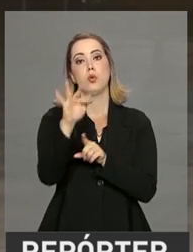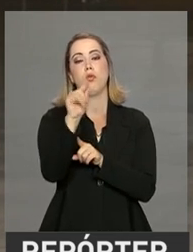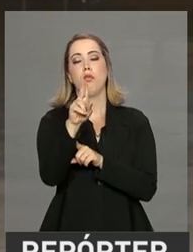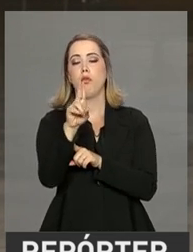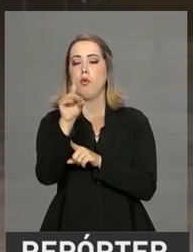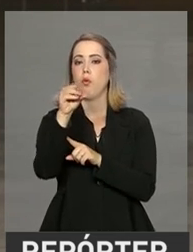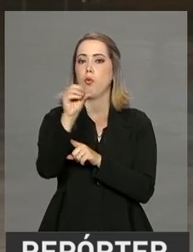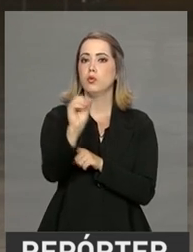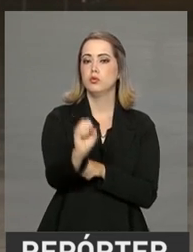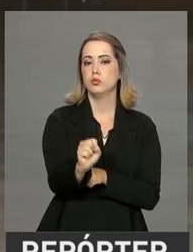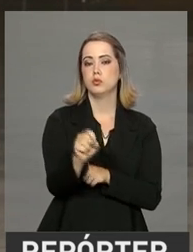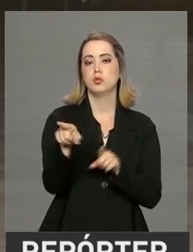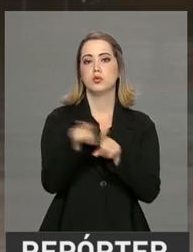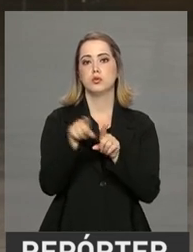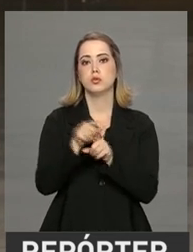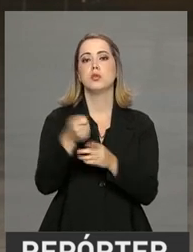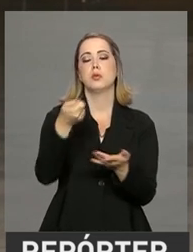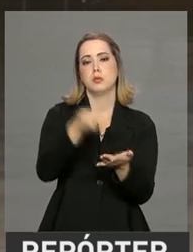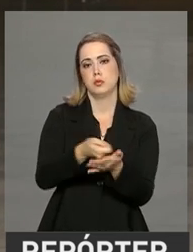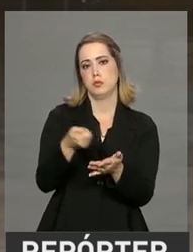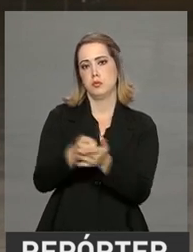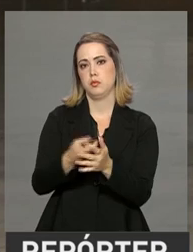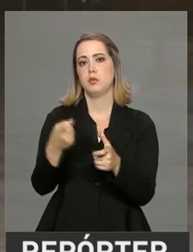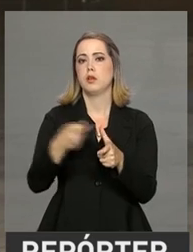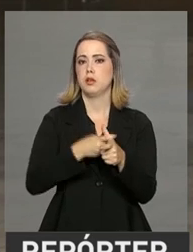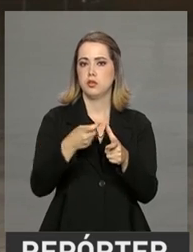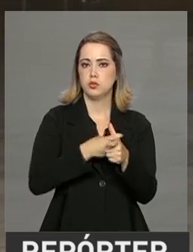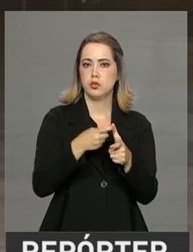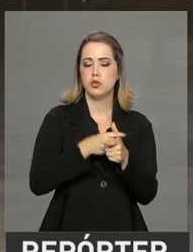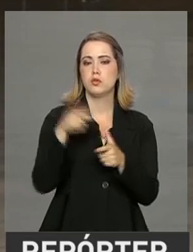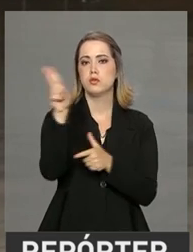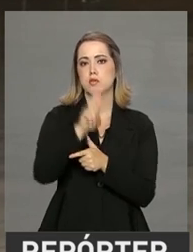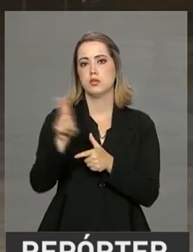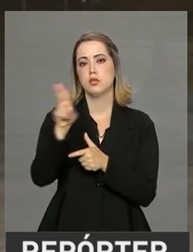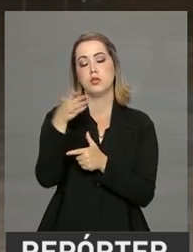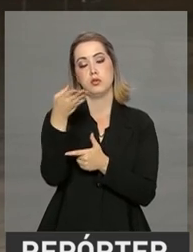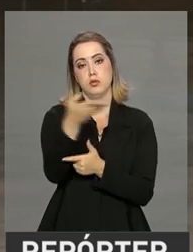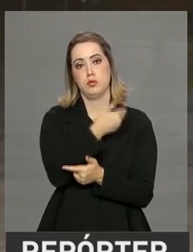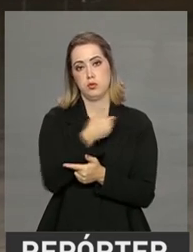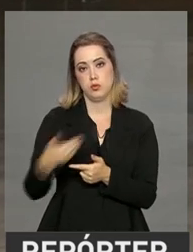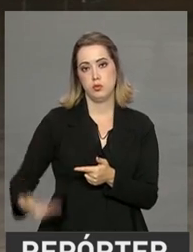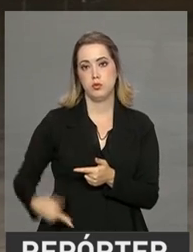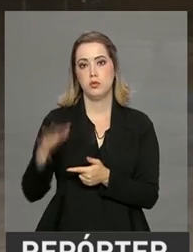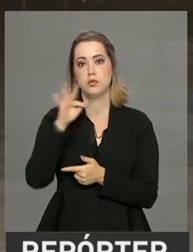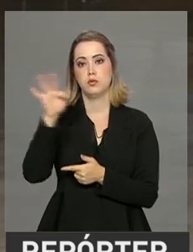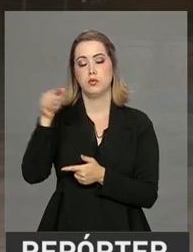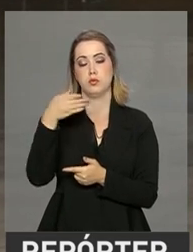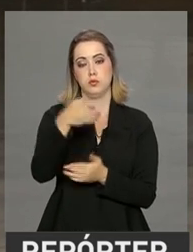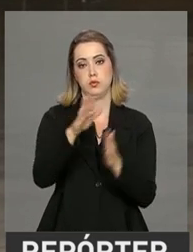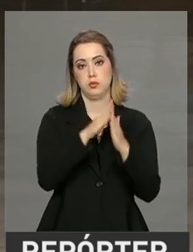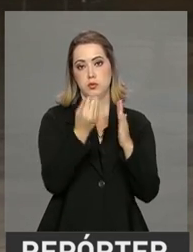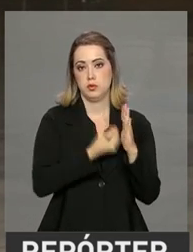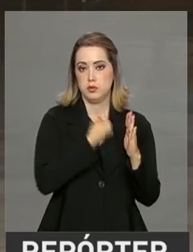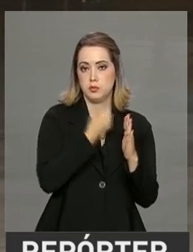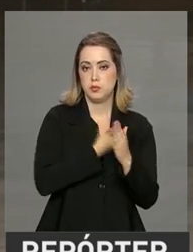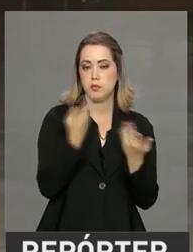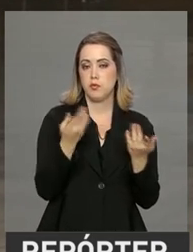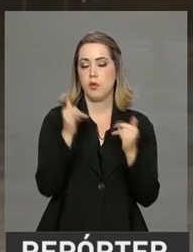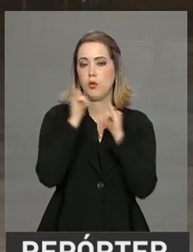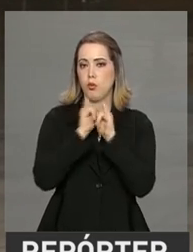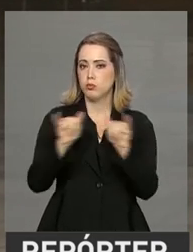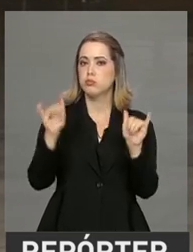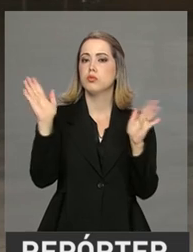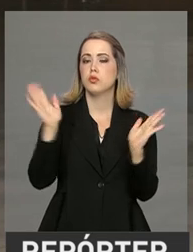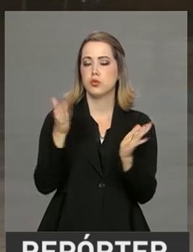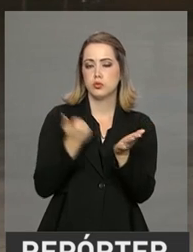para quitar as dívidas da União em relação à utilização desses recursos no Minha Casa Minha Vida. A instrução normativa já vale